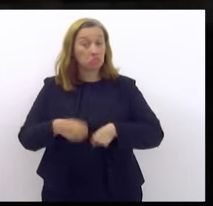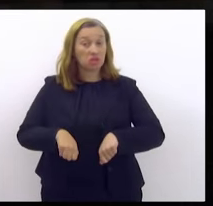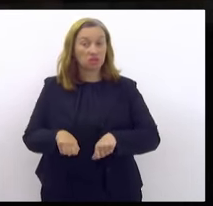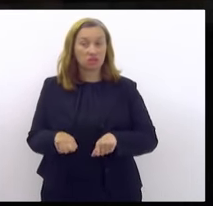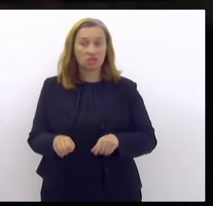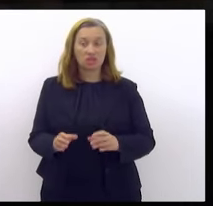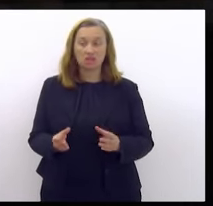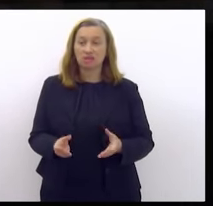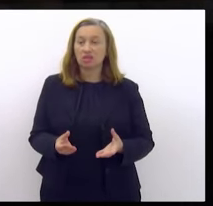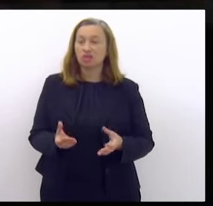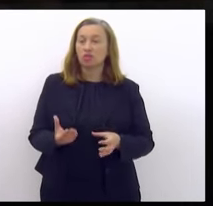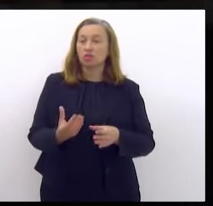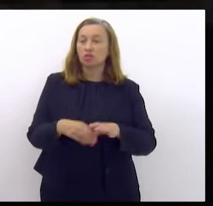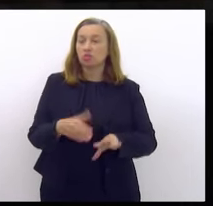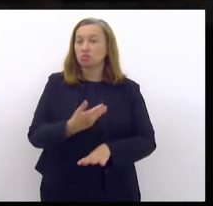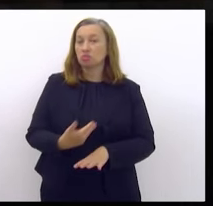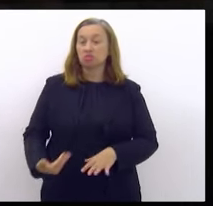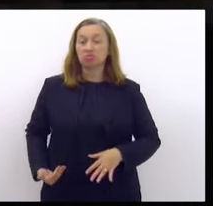concurso público.